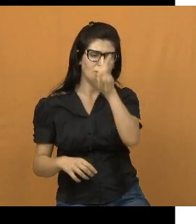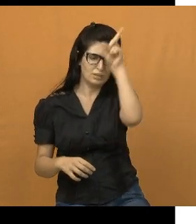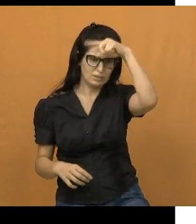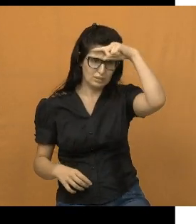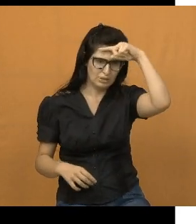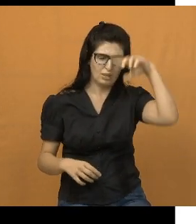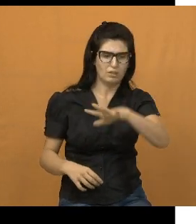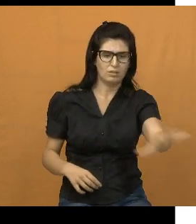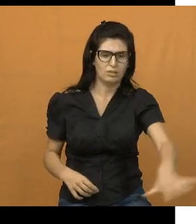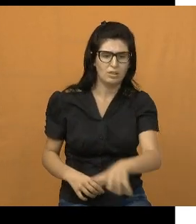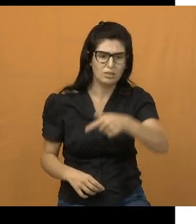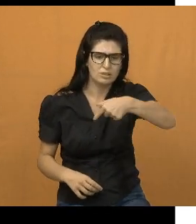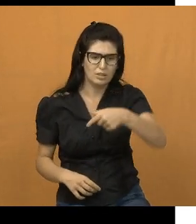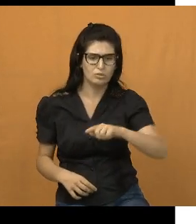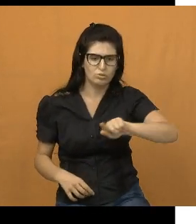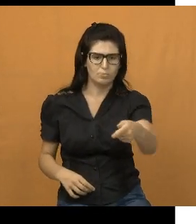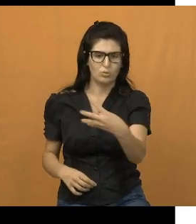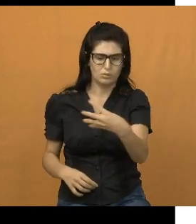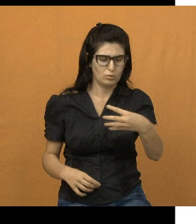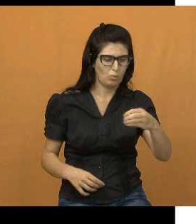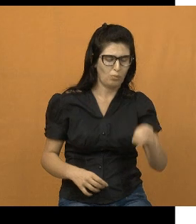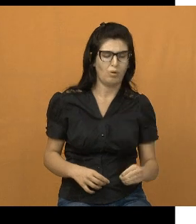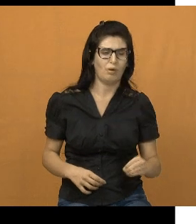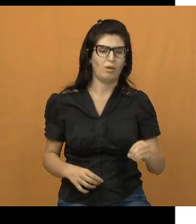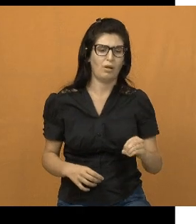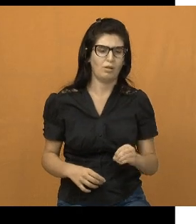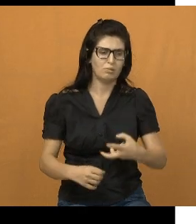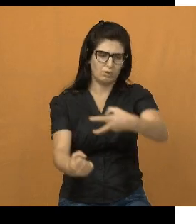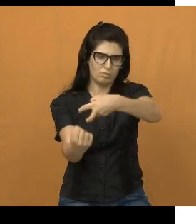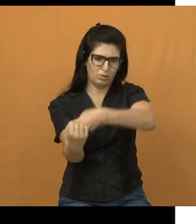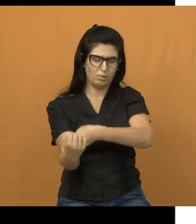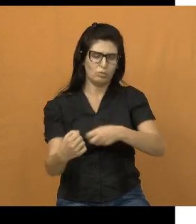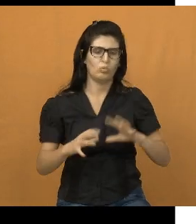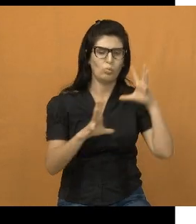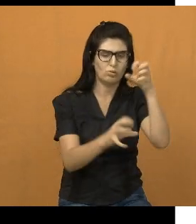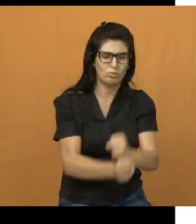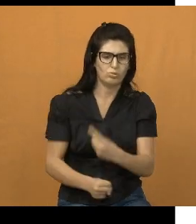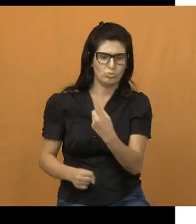7.440 internações, totalizando